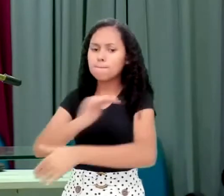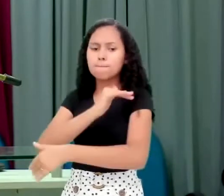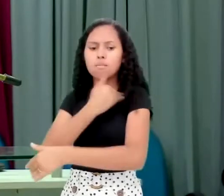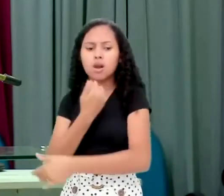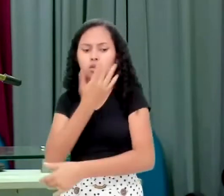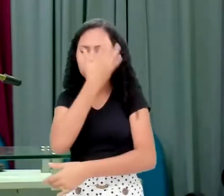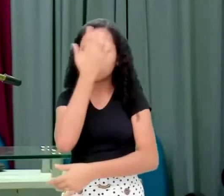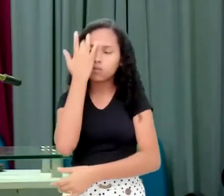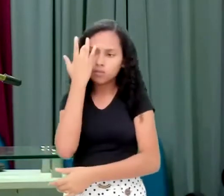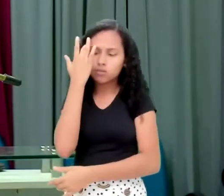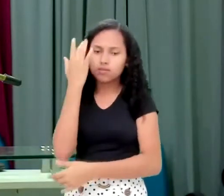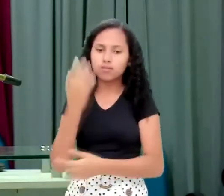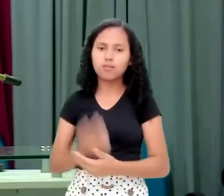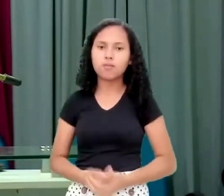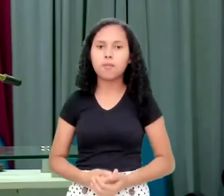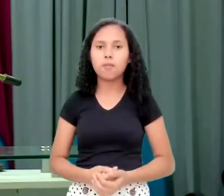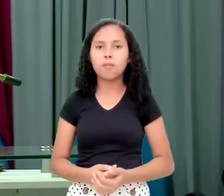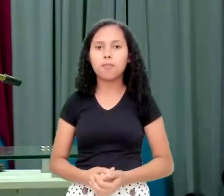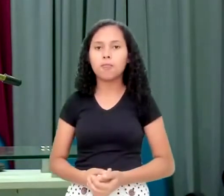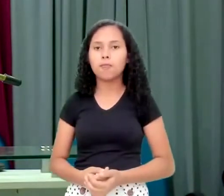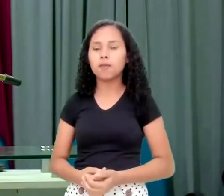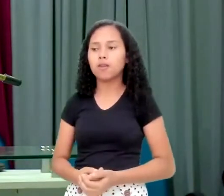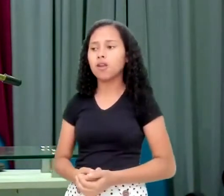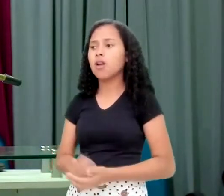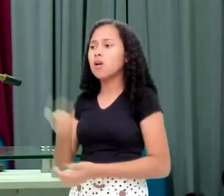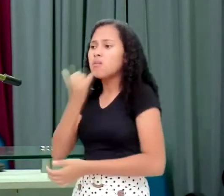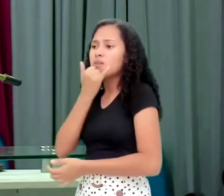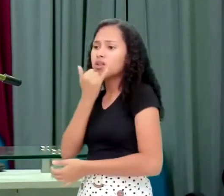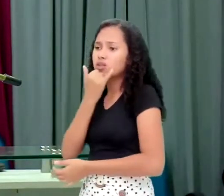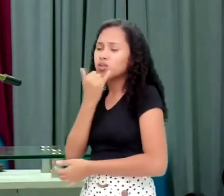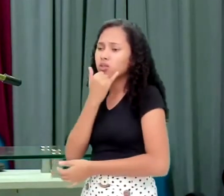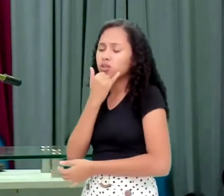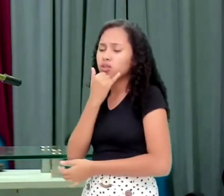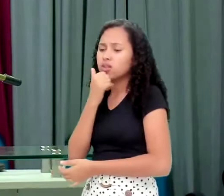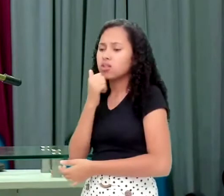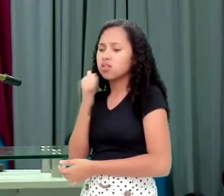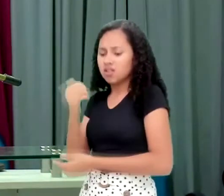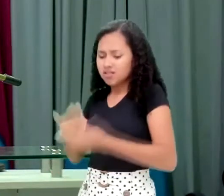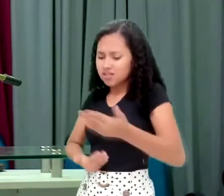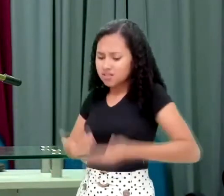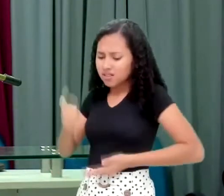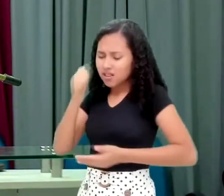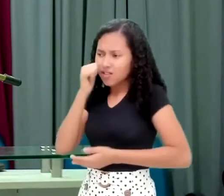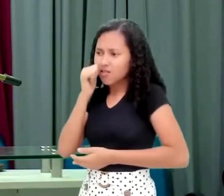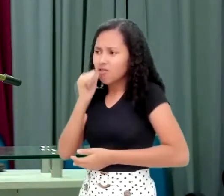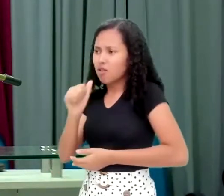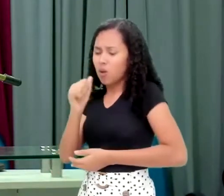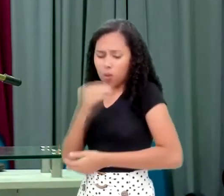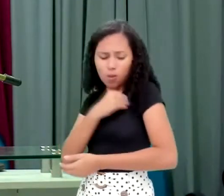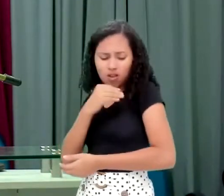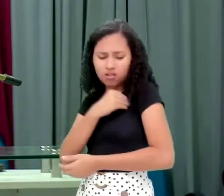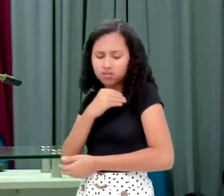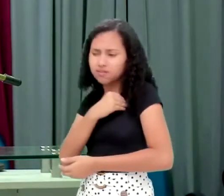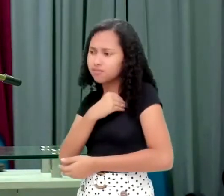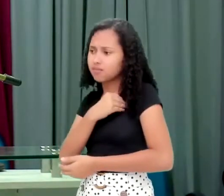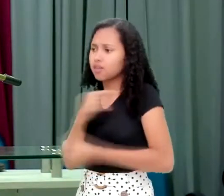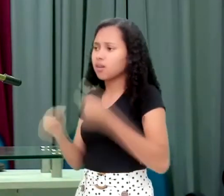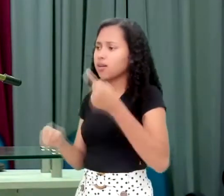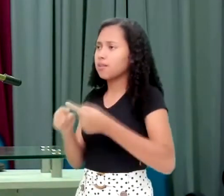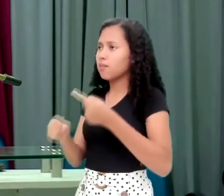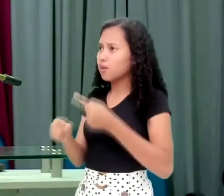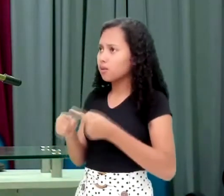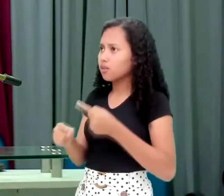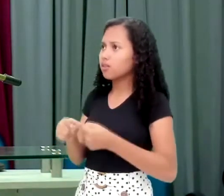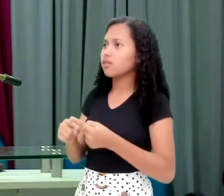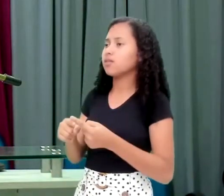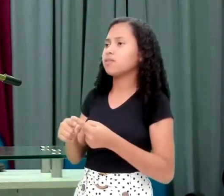começa a falar o que eu acho maravilhoso: perdoa, pois, a tua serva esta transgressão, porque certamente fará o